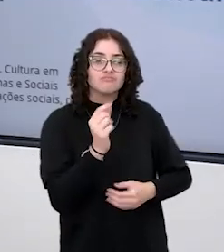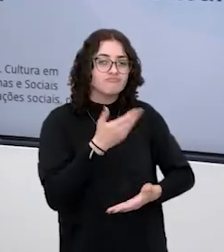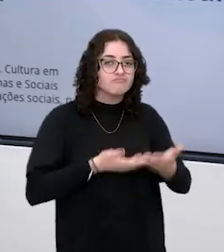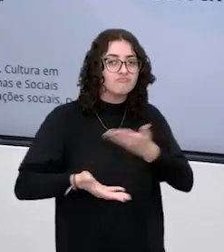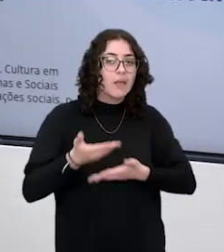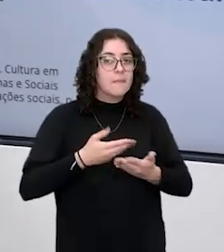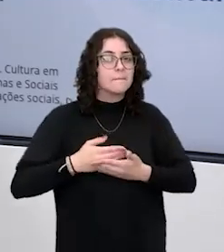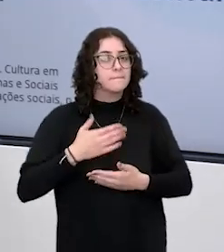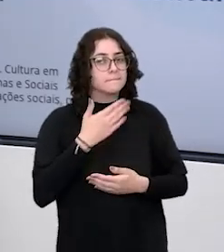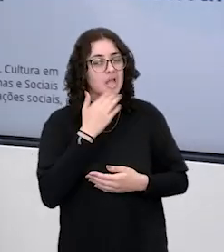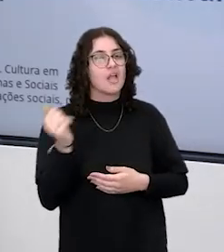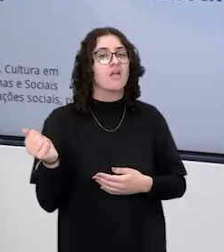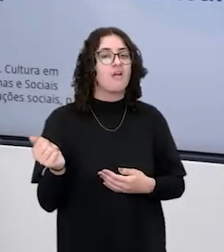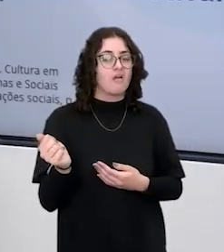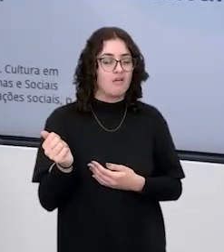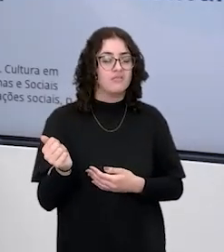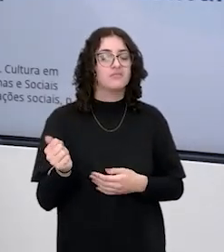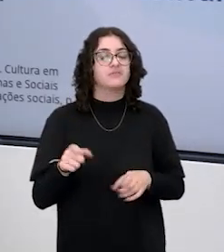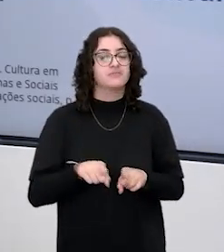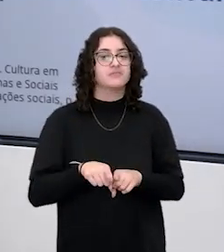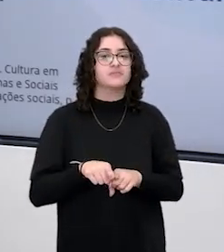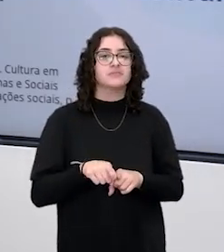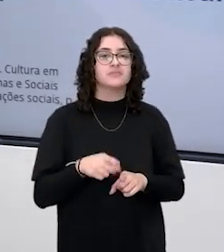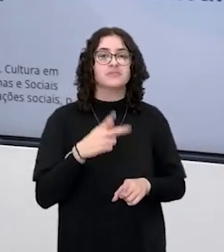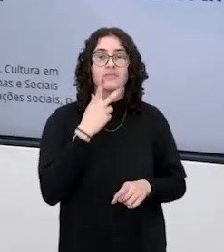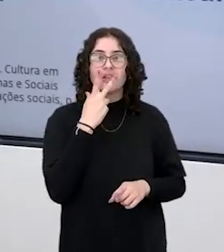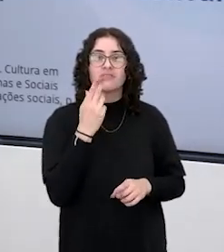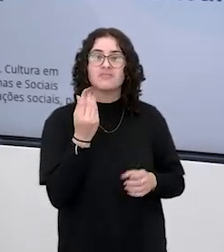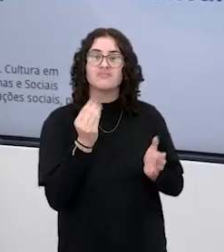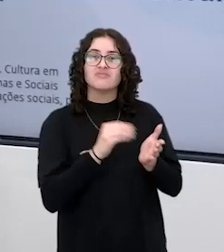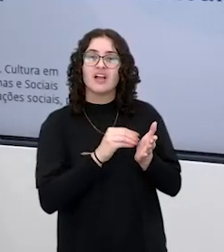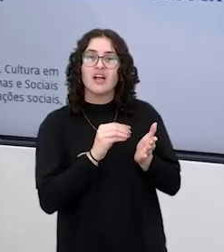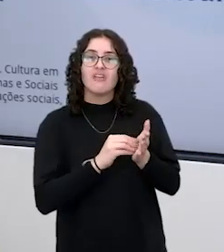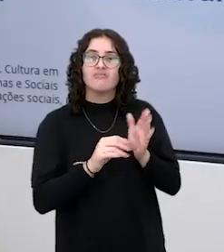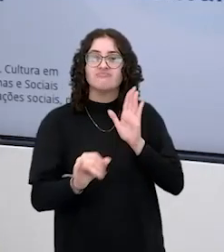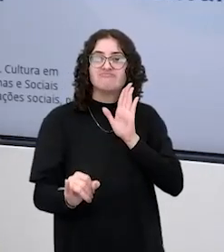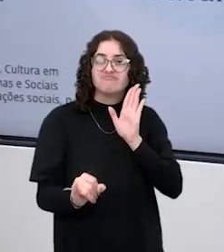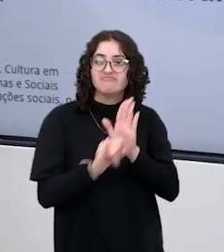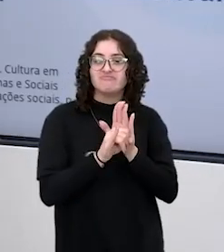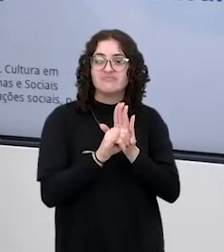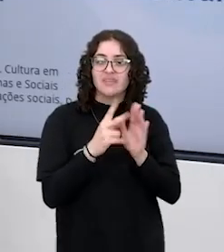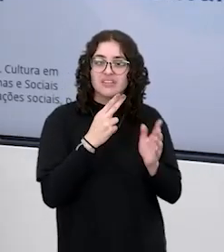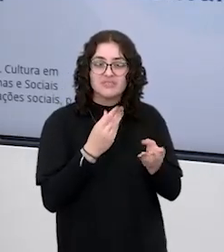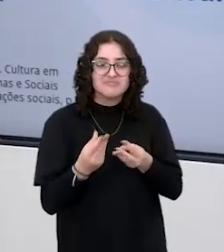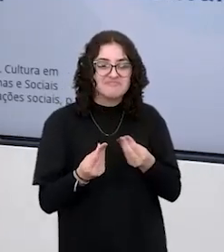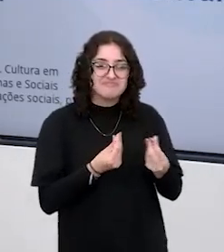internacionalizado e cada vez mais carente dessas diferenças identitárias.